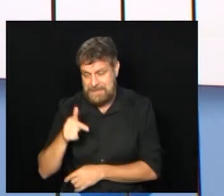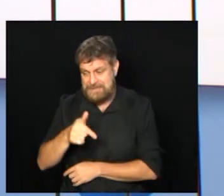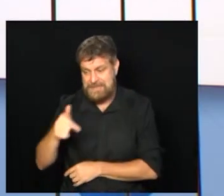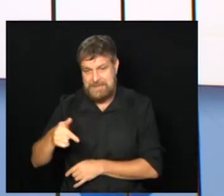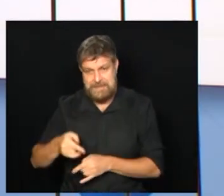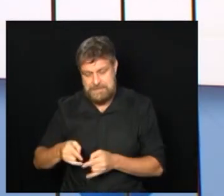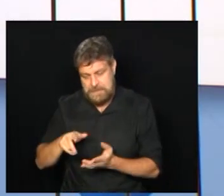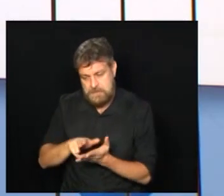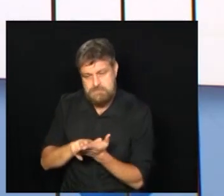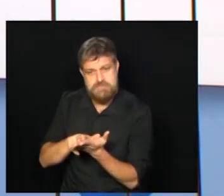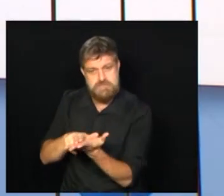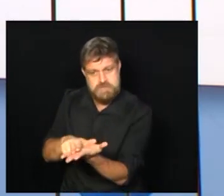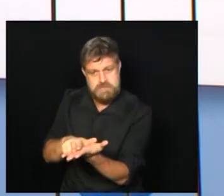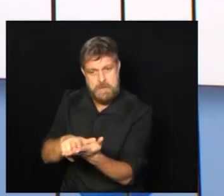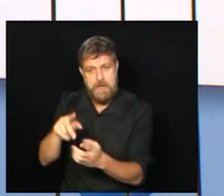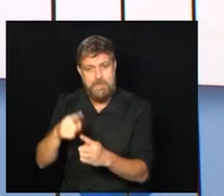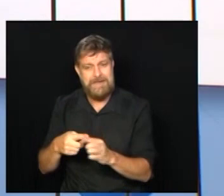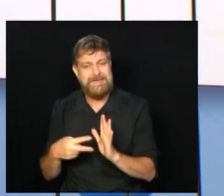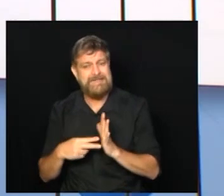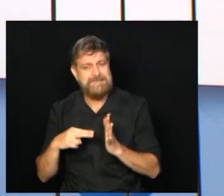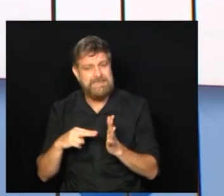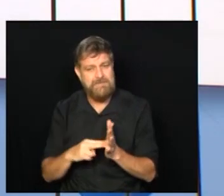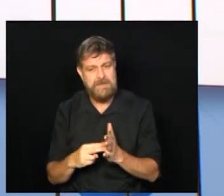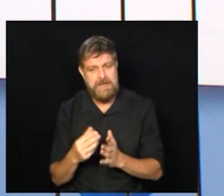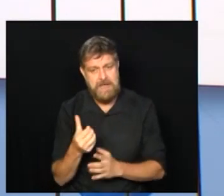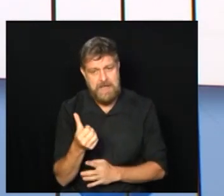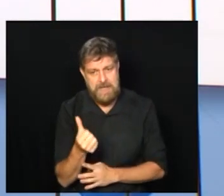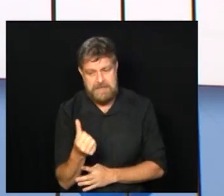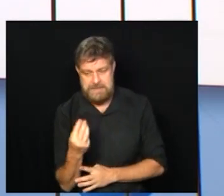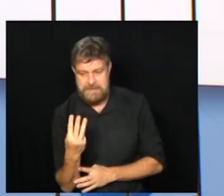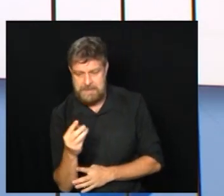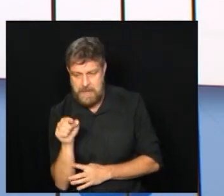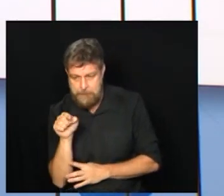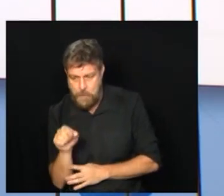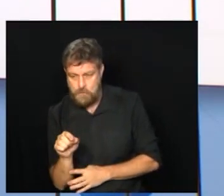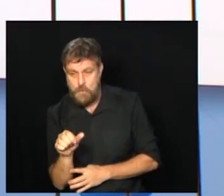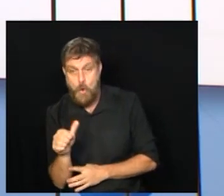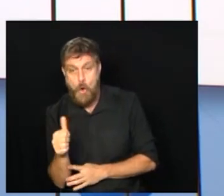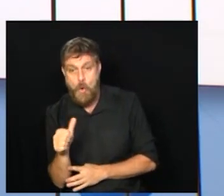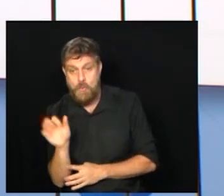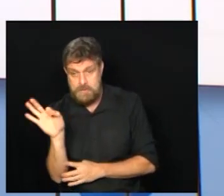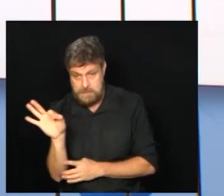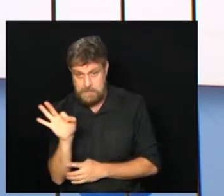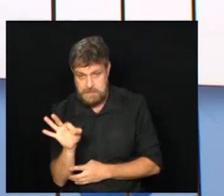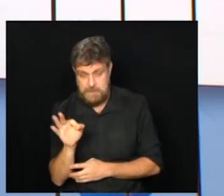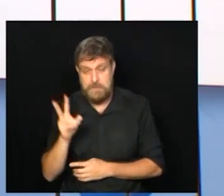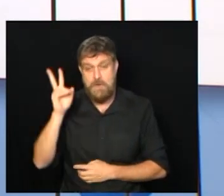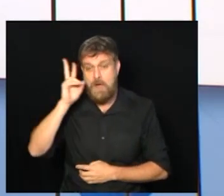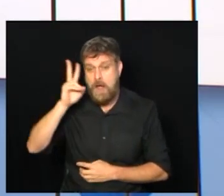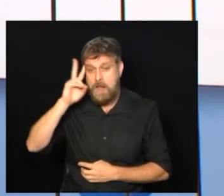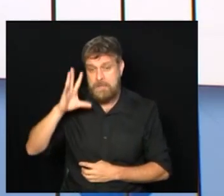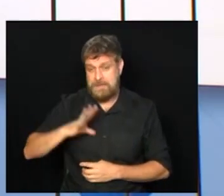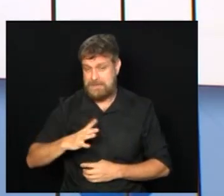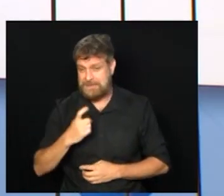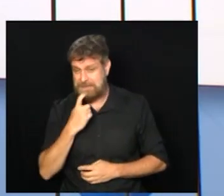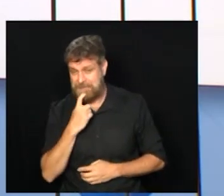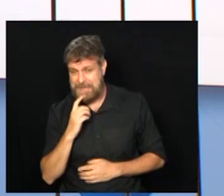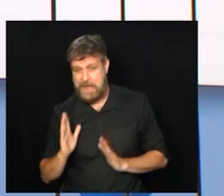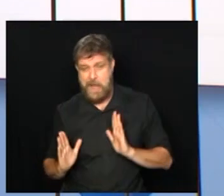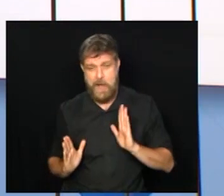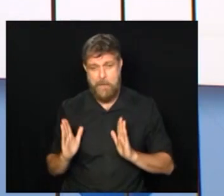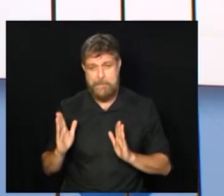estão ocupados, o que equivale a 63,11%. Lembrando que em Campinas a gente está naquele período